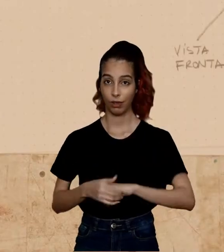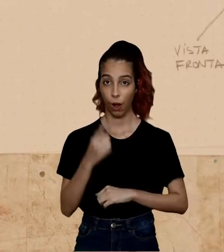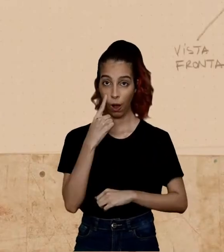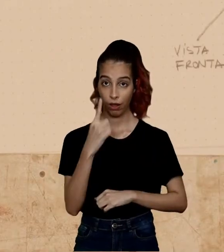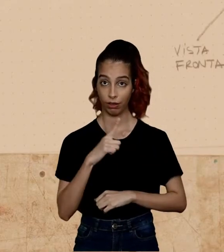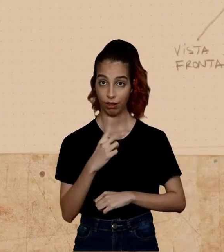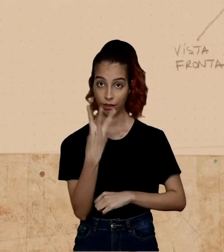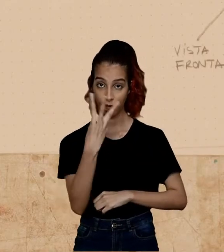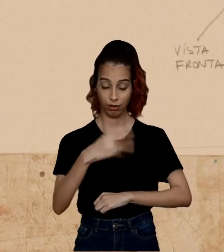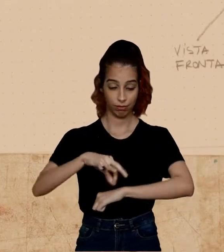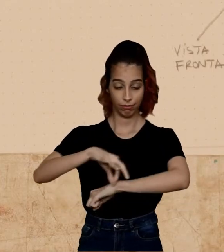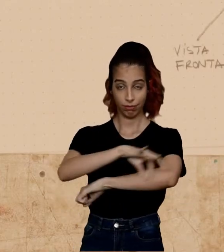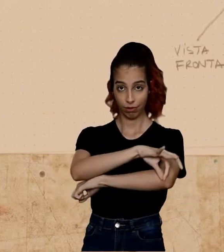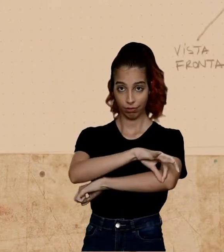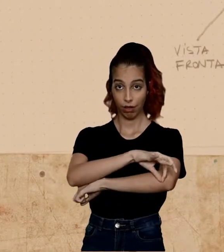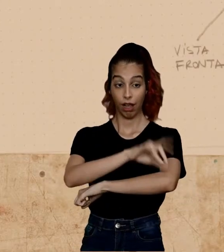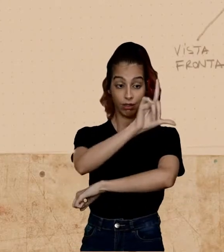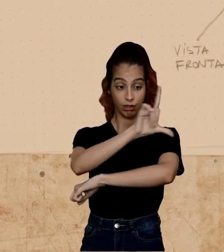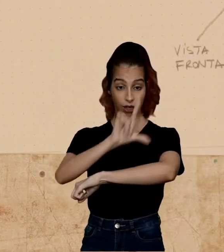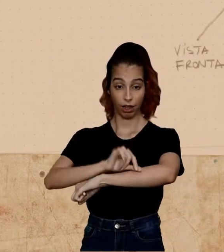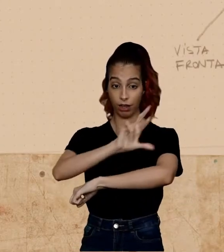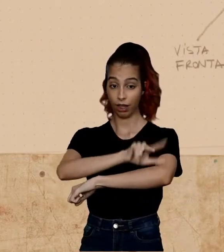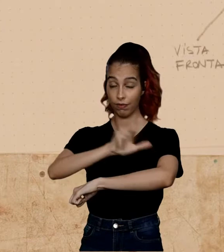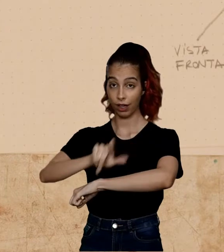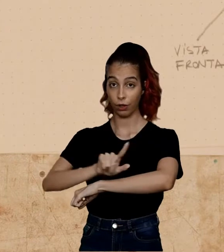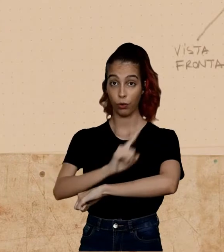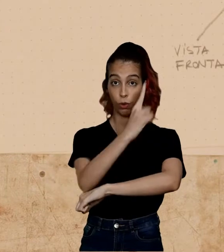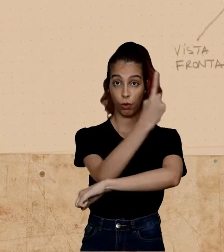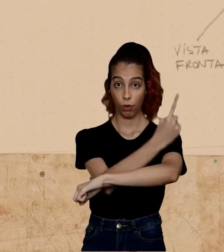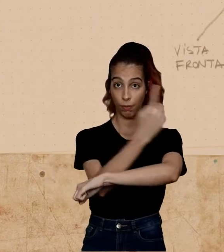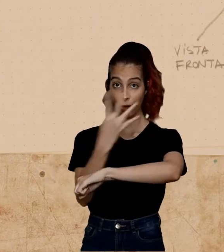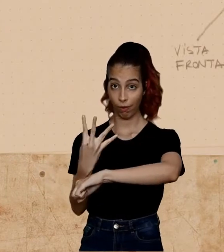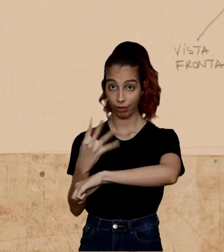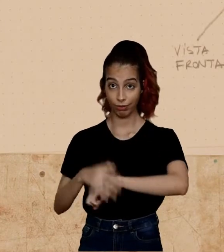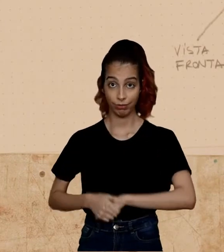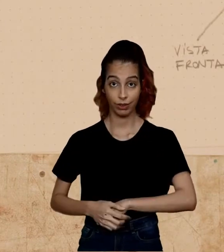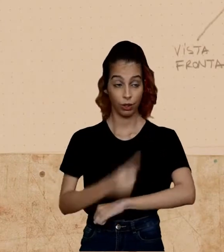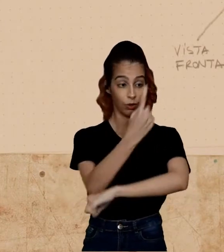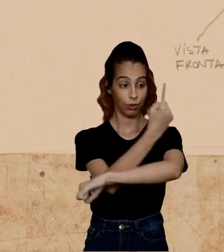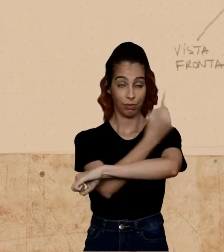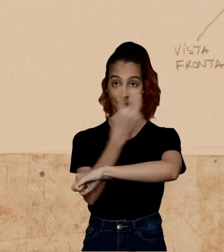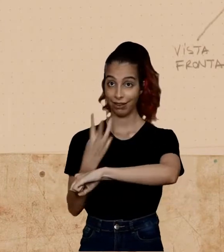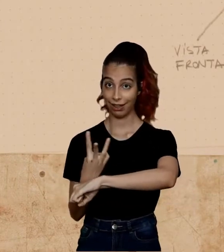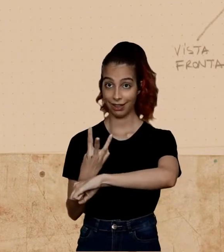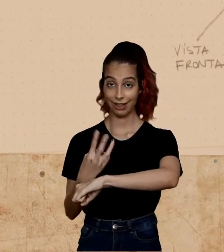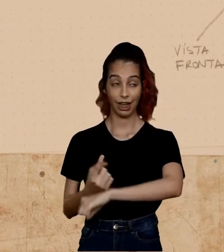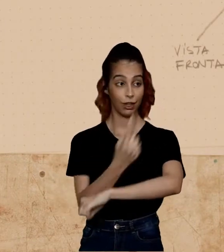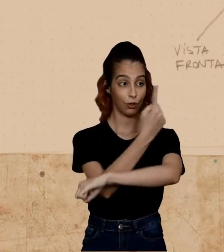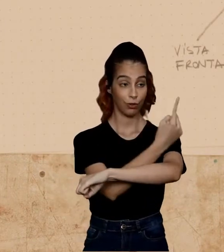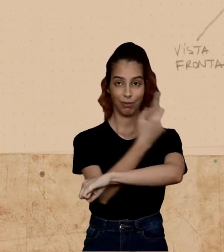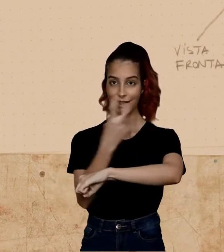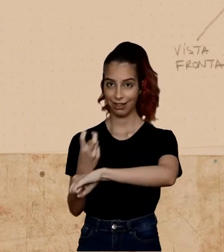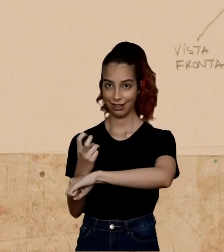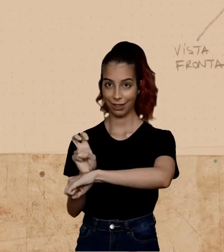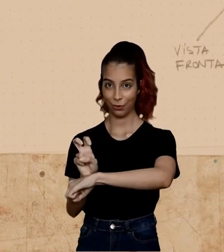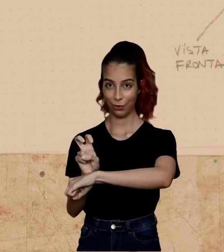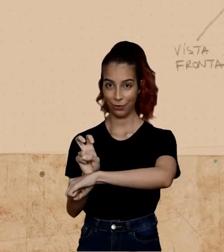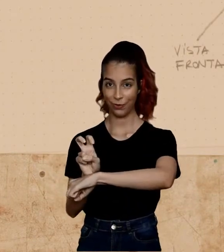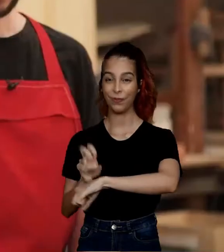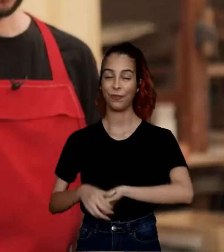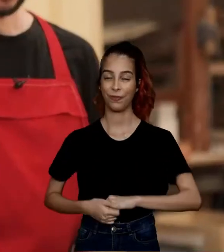tem 3 réguas com 3 escalas diferentes. 1 para 4, 1 para 3, 1 para